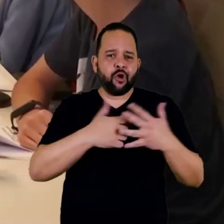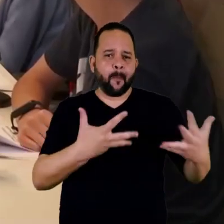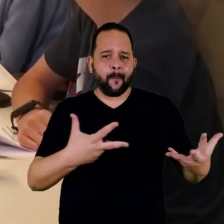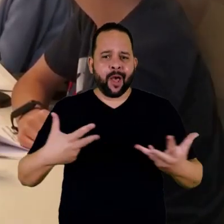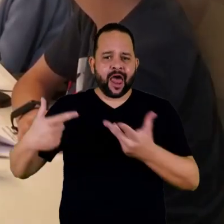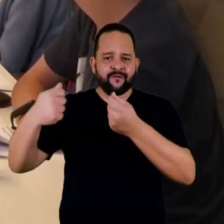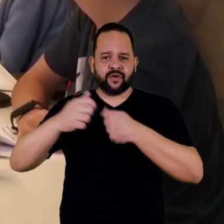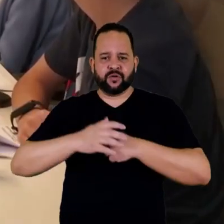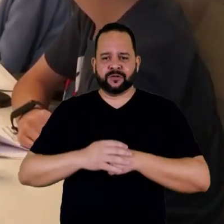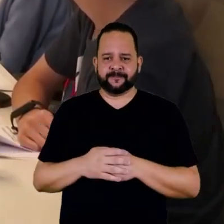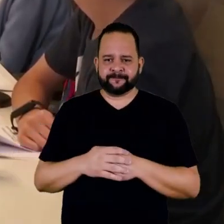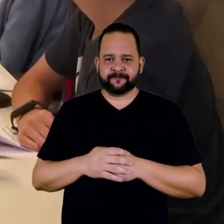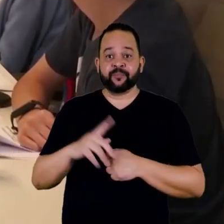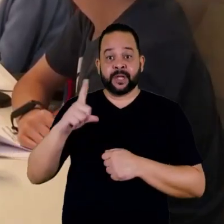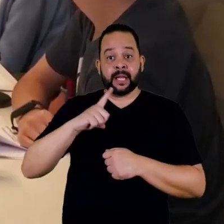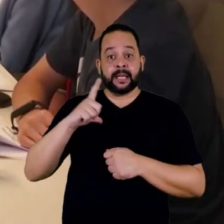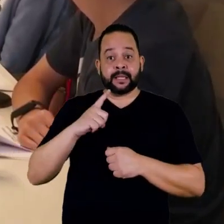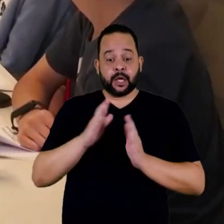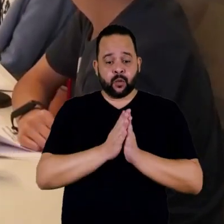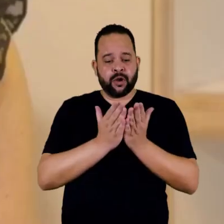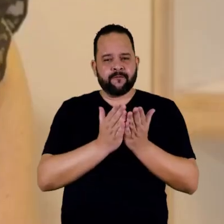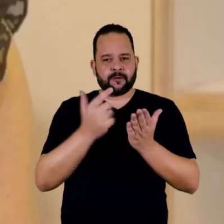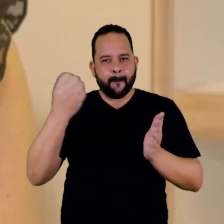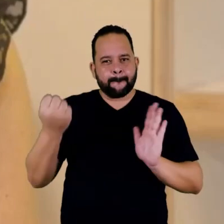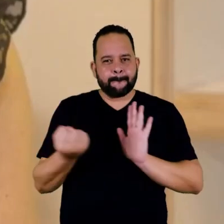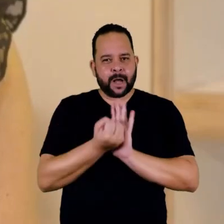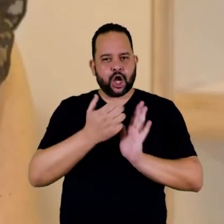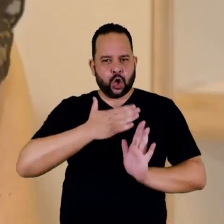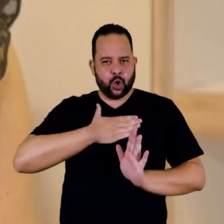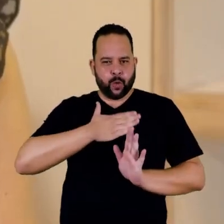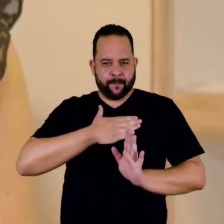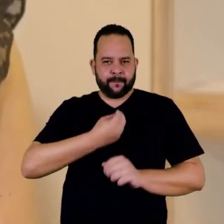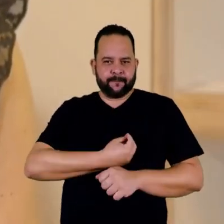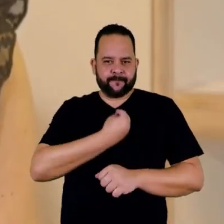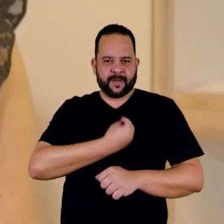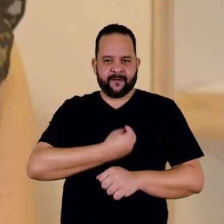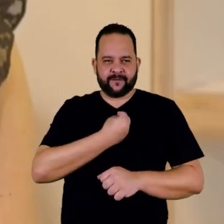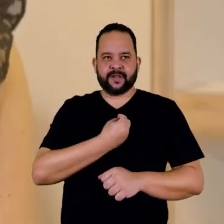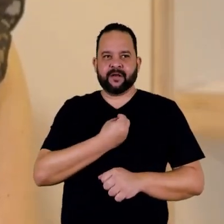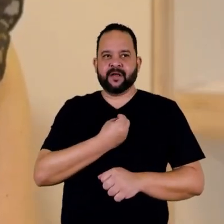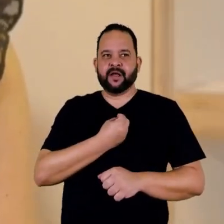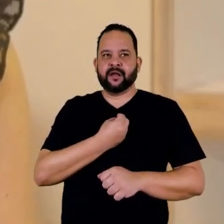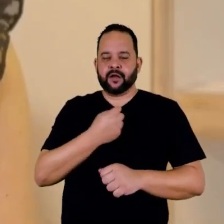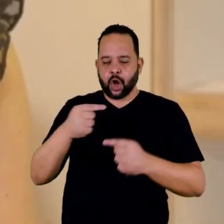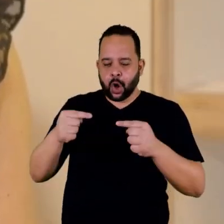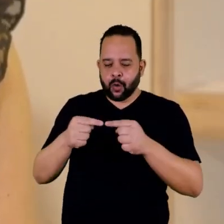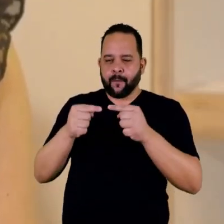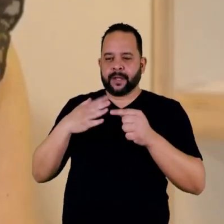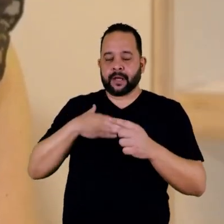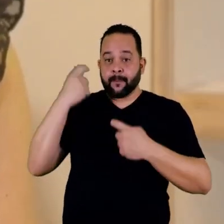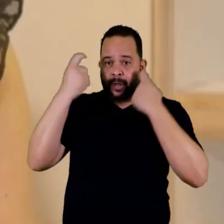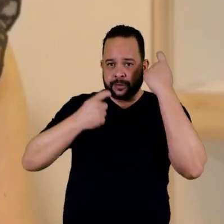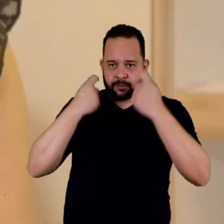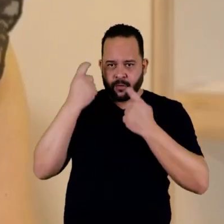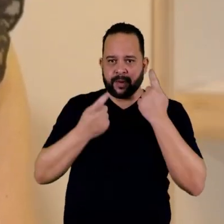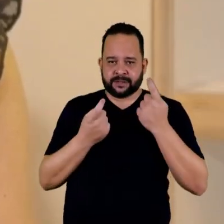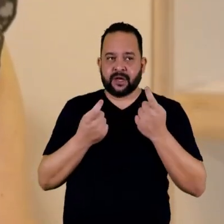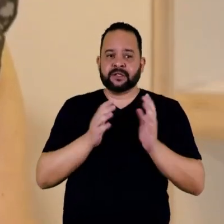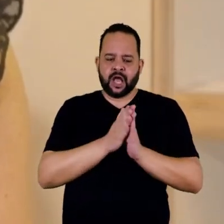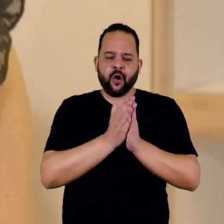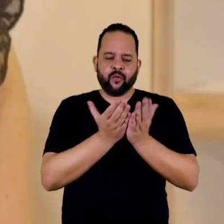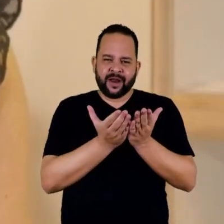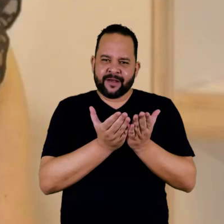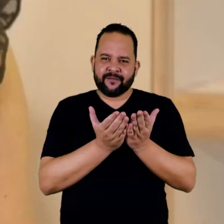livro que eu acho que me marcou muito e fala muito sobre um pouco das dashas passes apesar de ser um